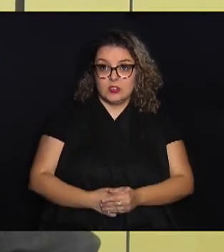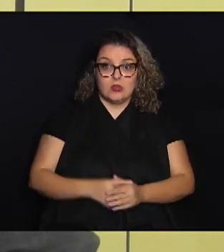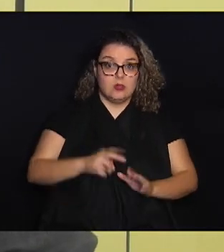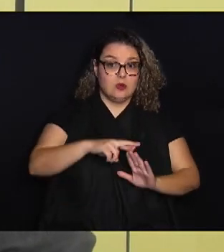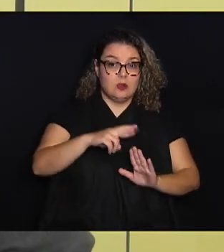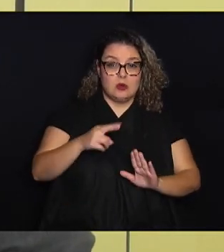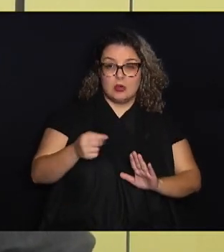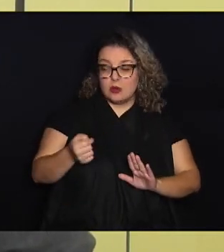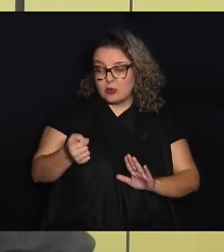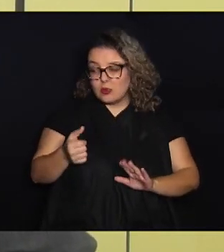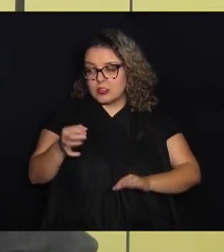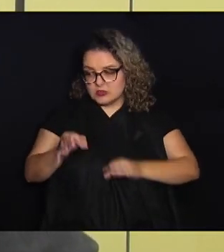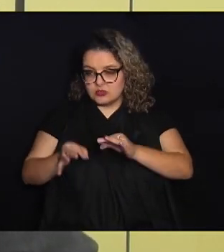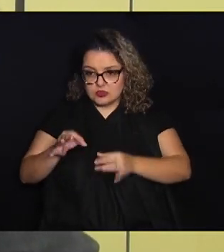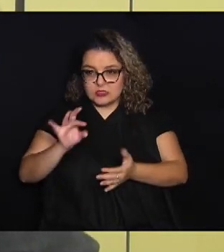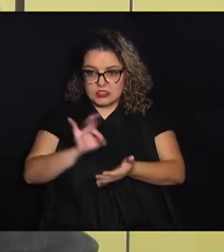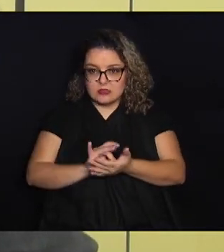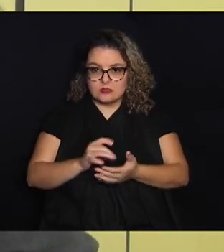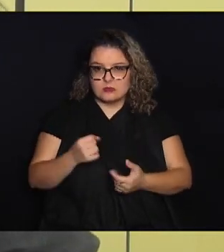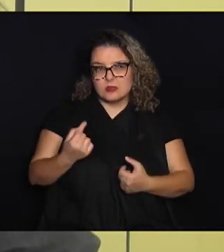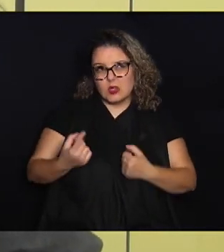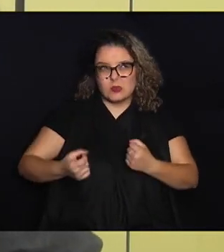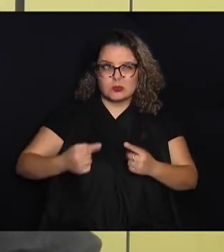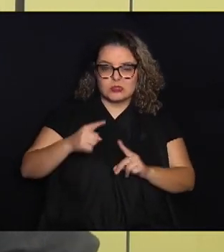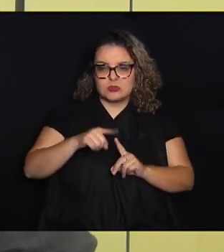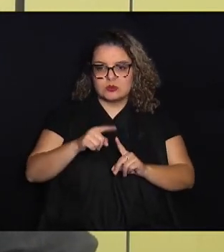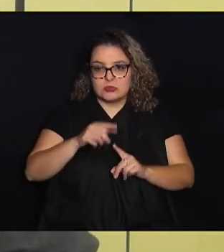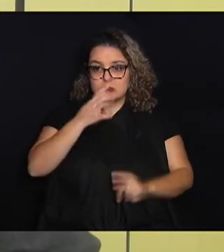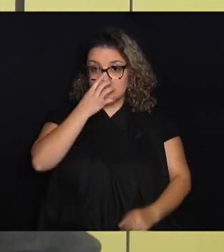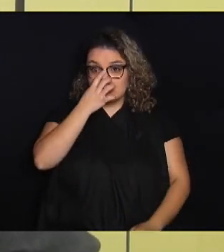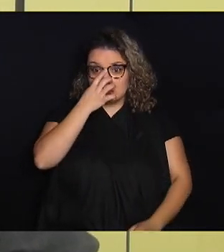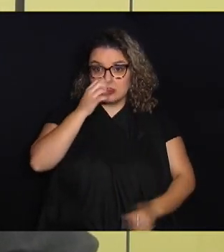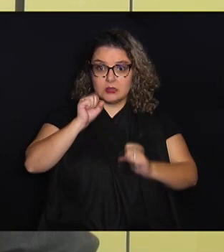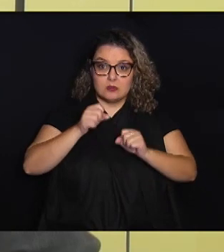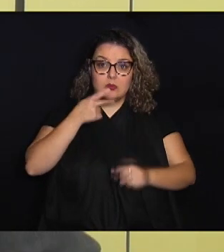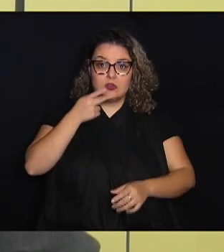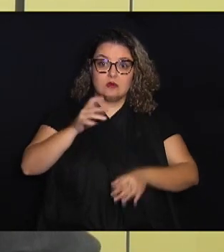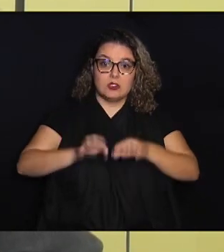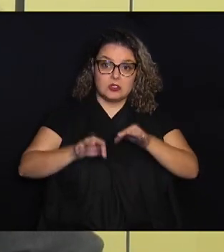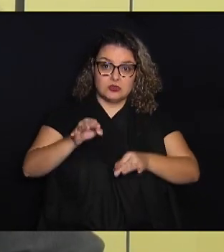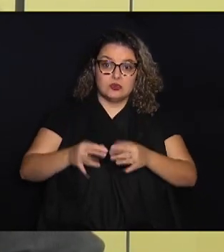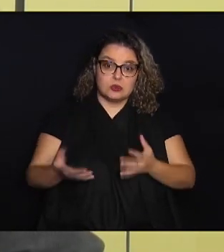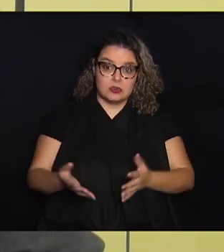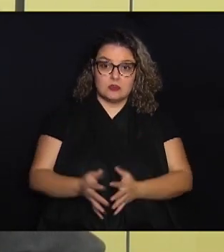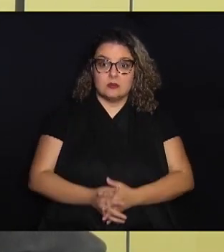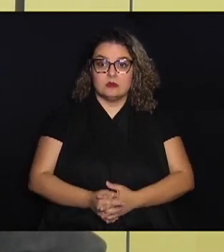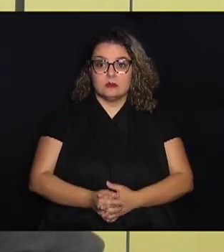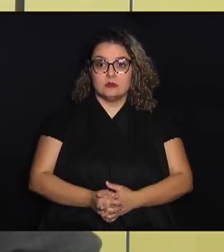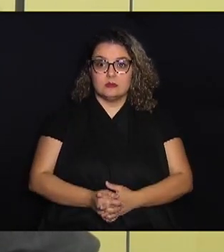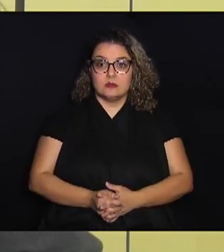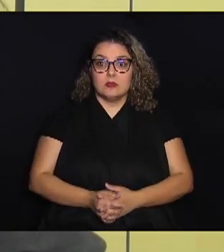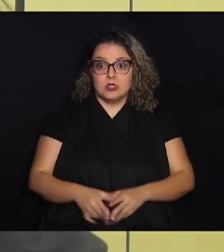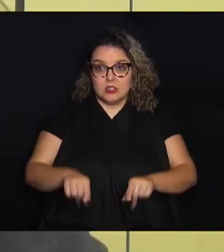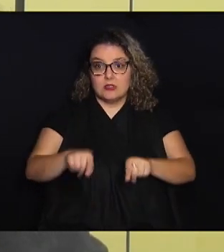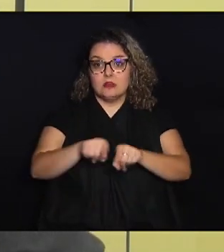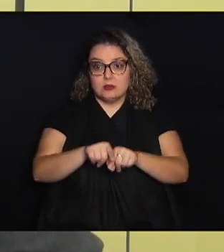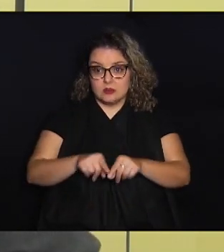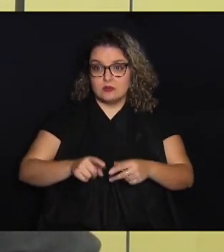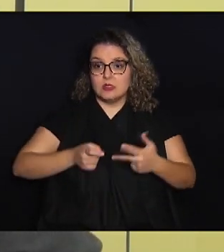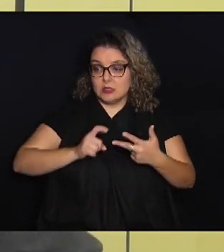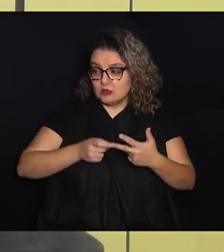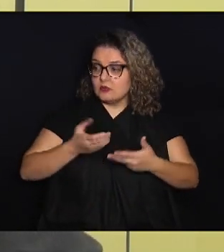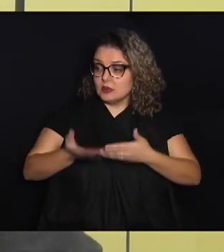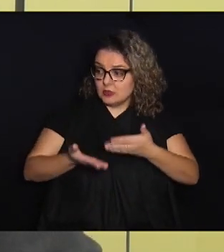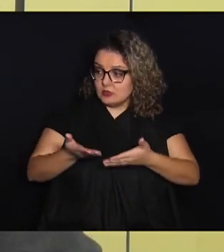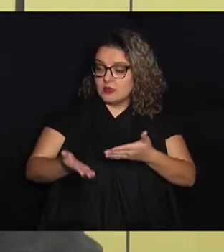quase judiciárias mesmo, algum tipo de, que a gente pode chamar de julgamento aí, e também essa parte executiva, de cuidar